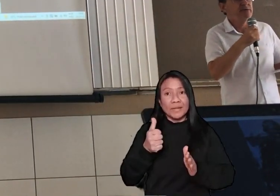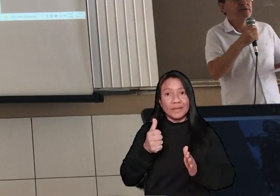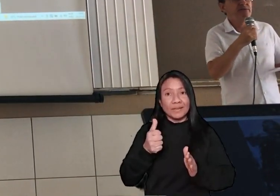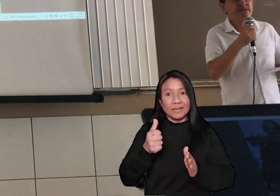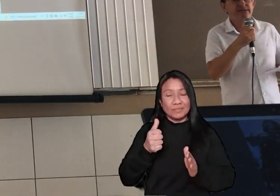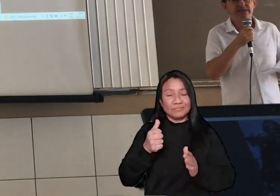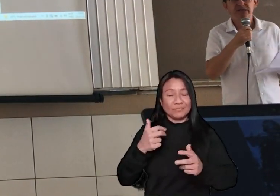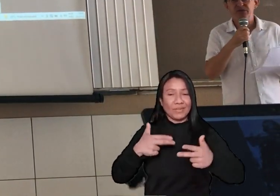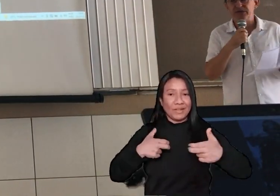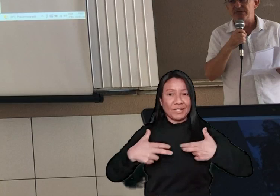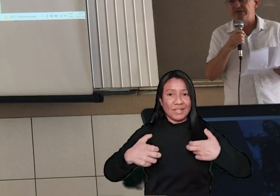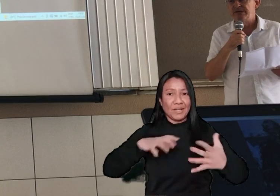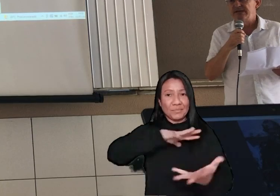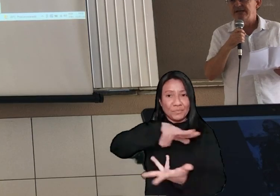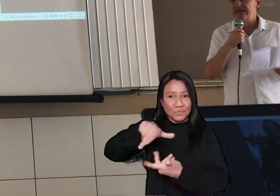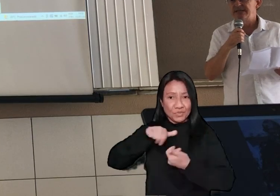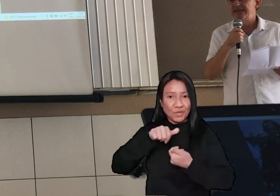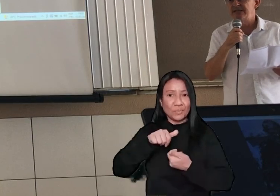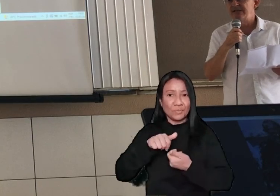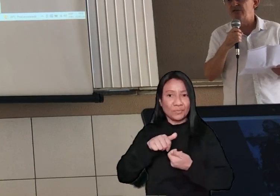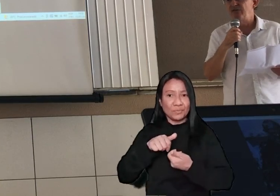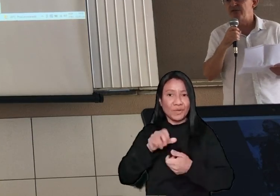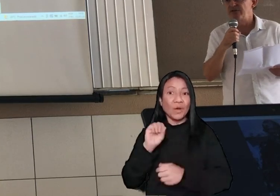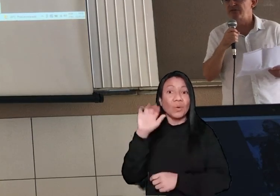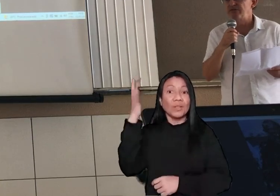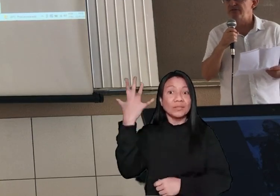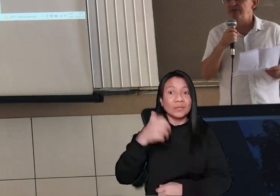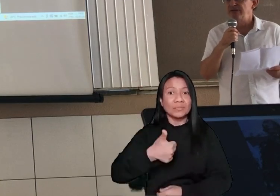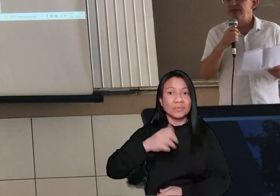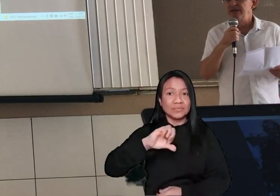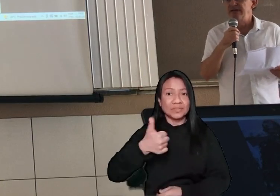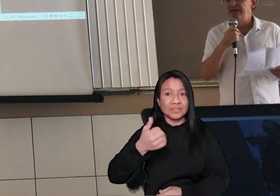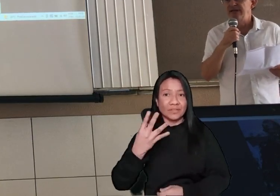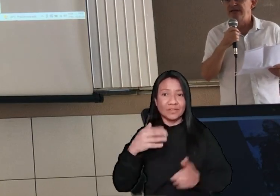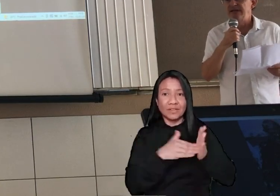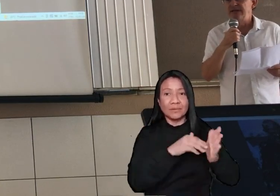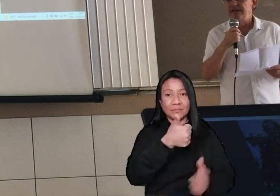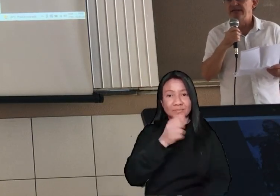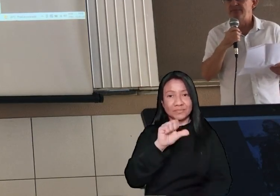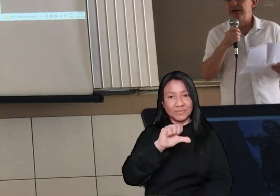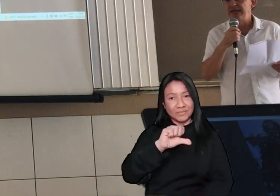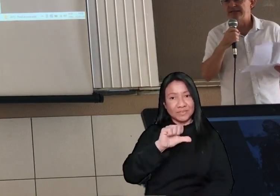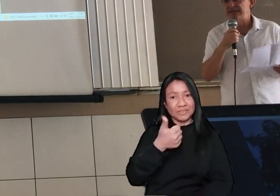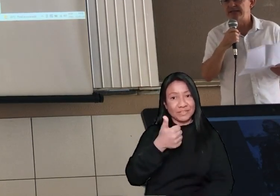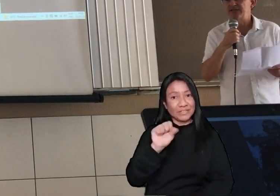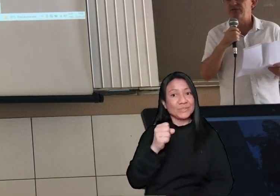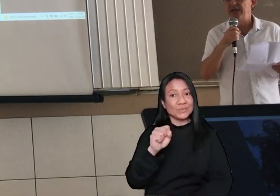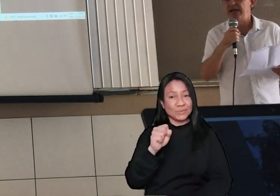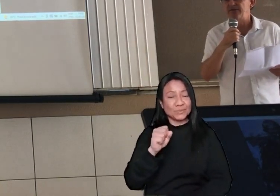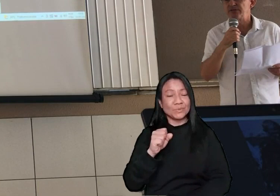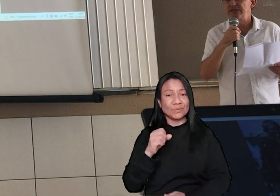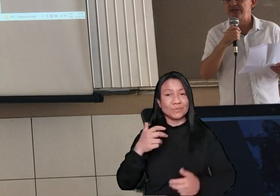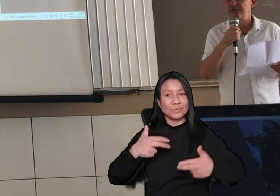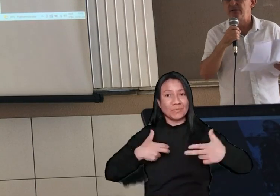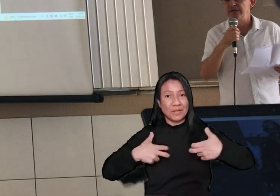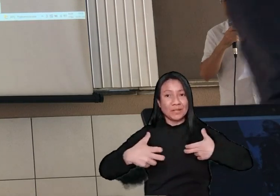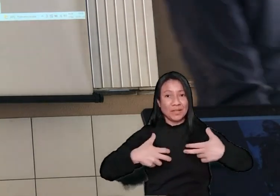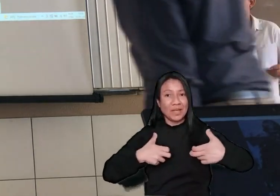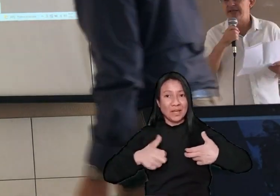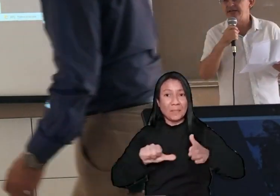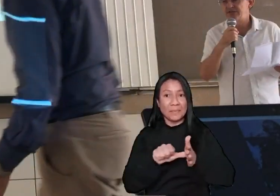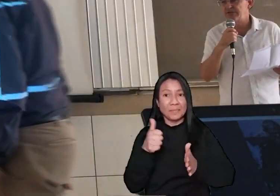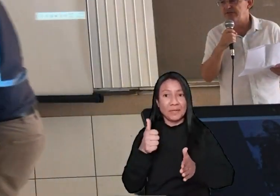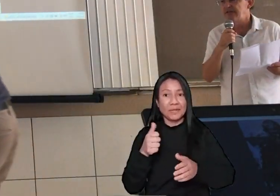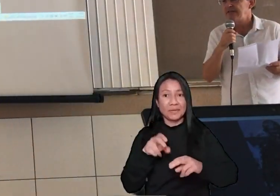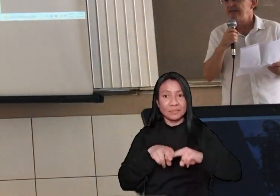e 1918. Esse confronto entre países, entre soldados